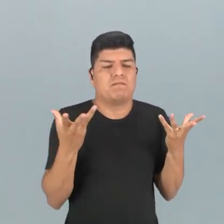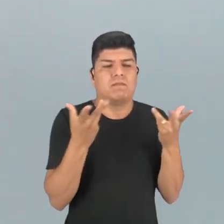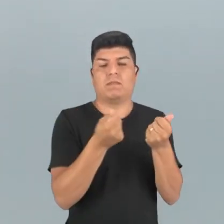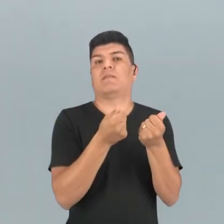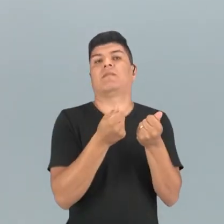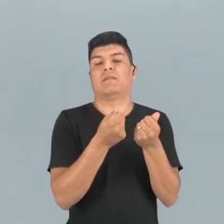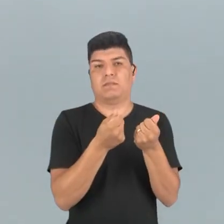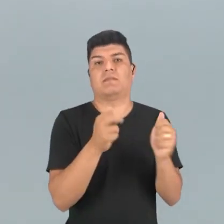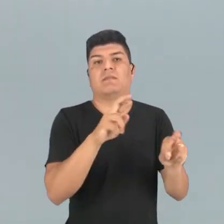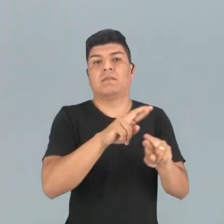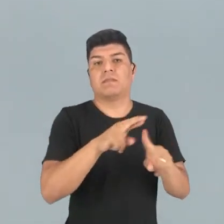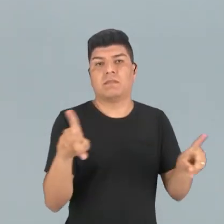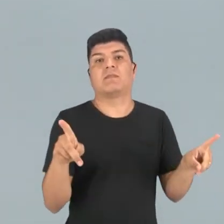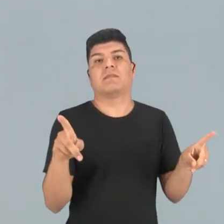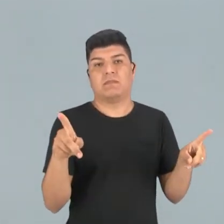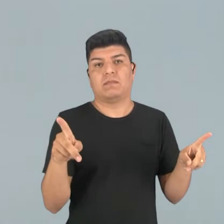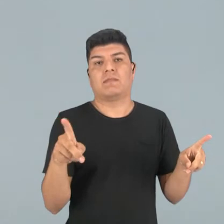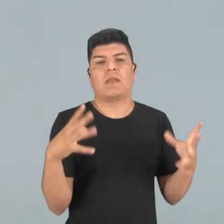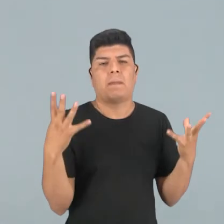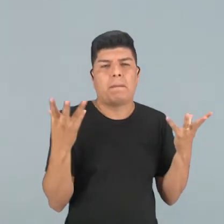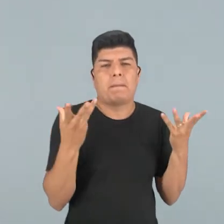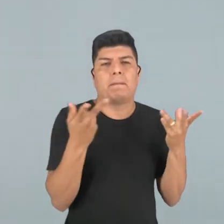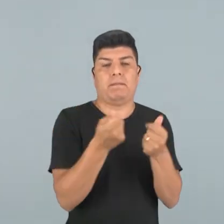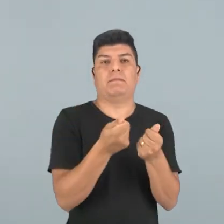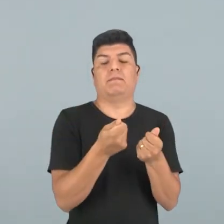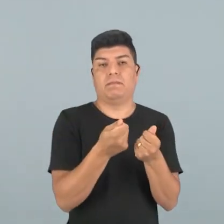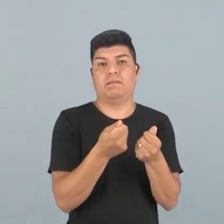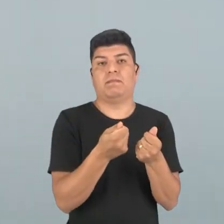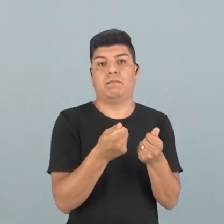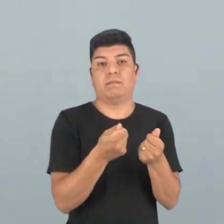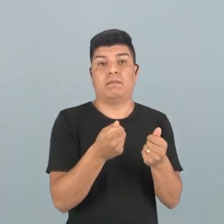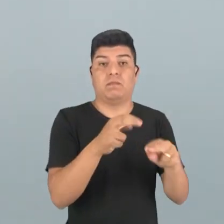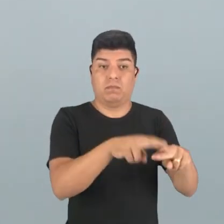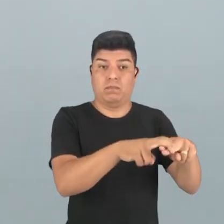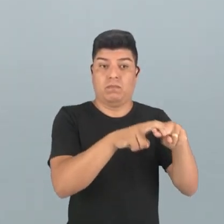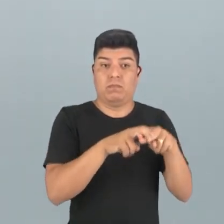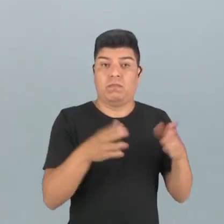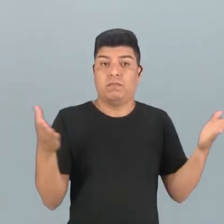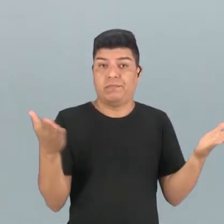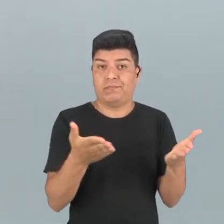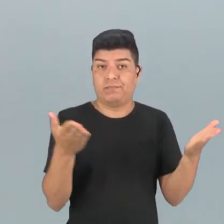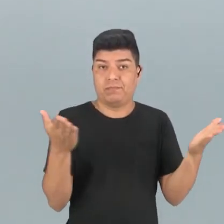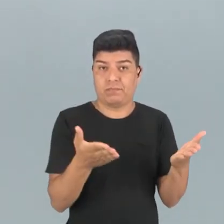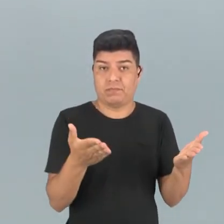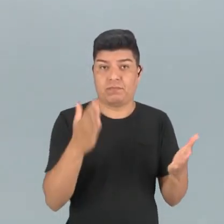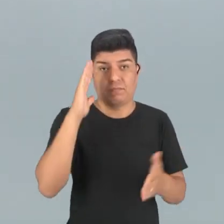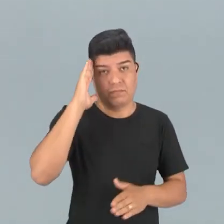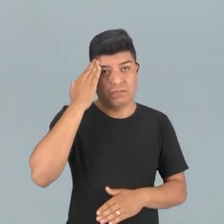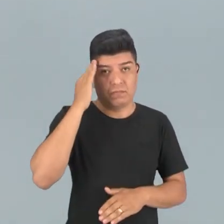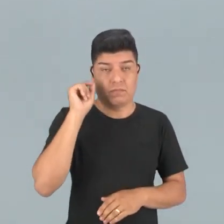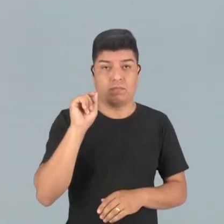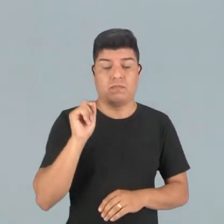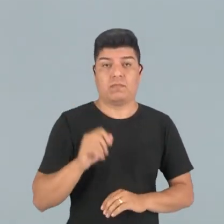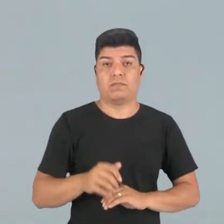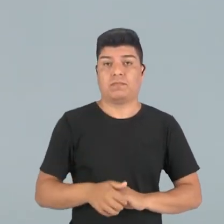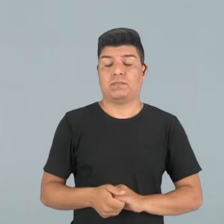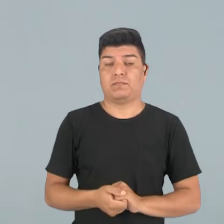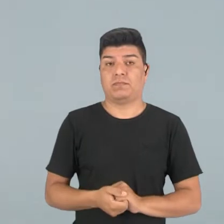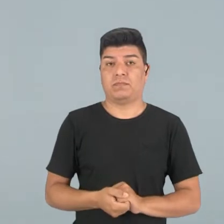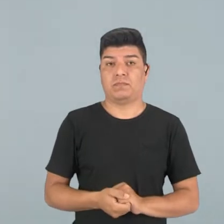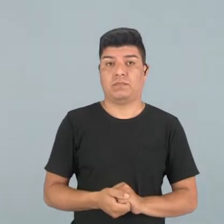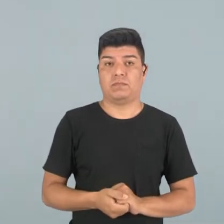Essa diversidade, ela é maravilhosa. Então, hoje, né, eu compreendi,